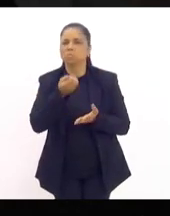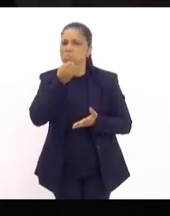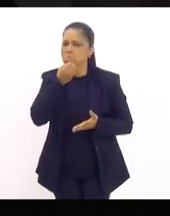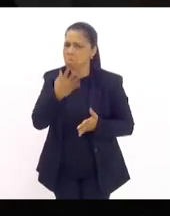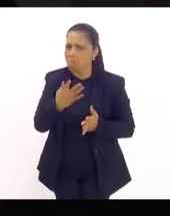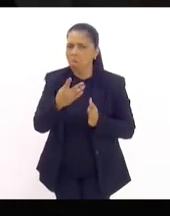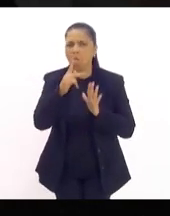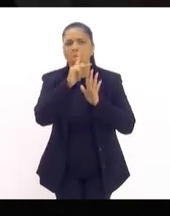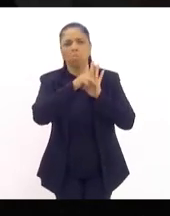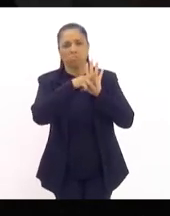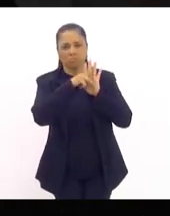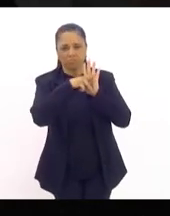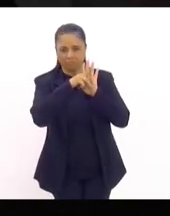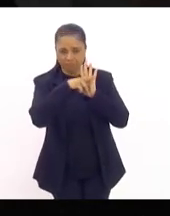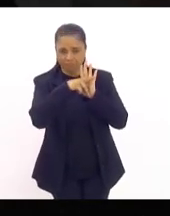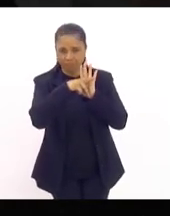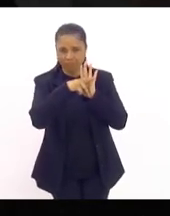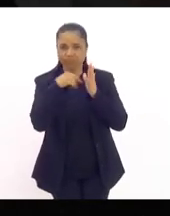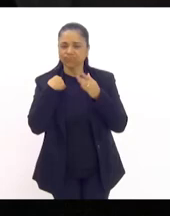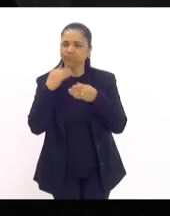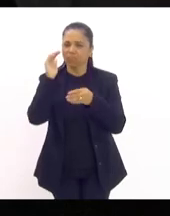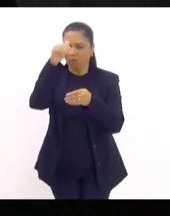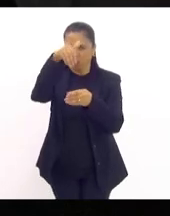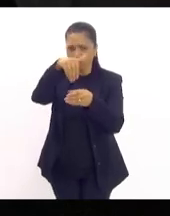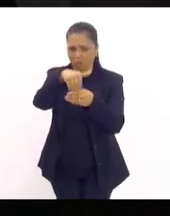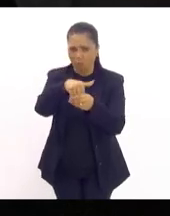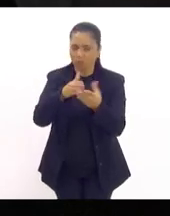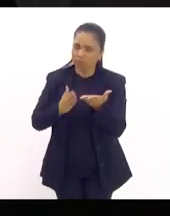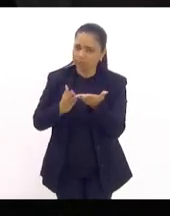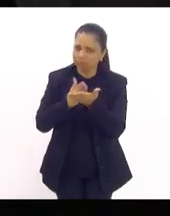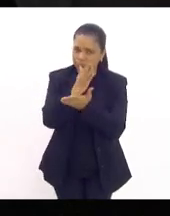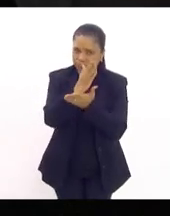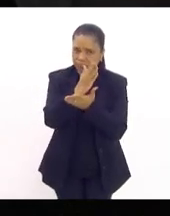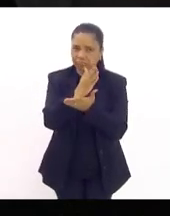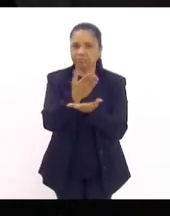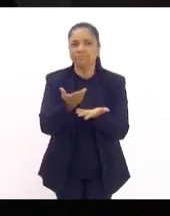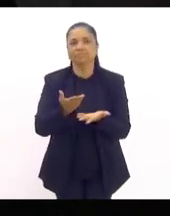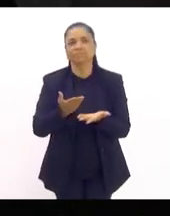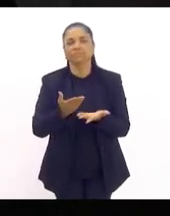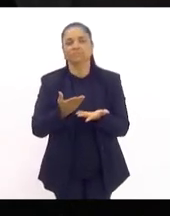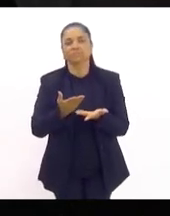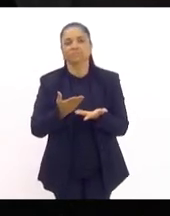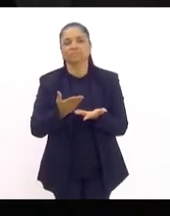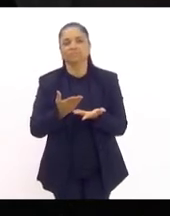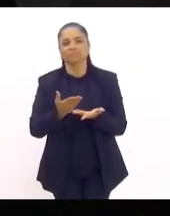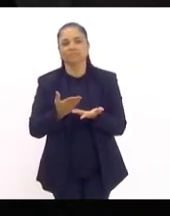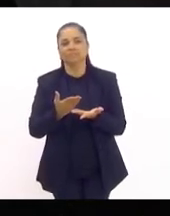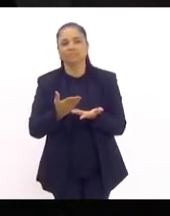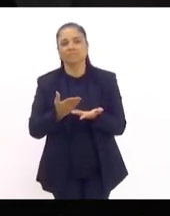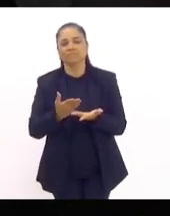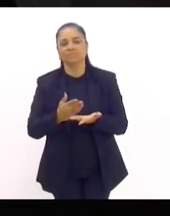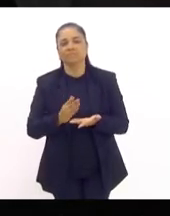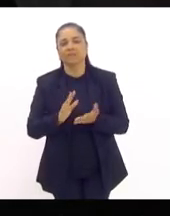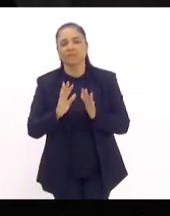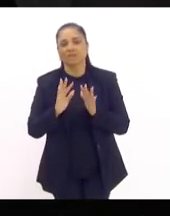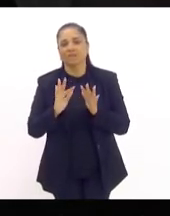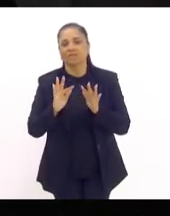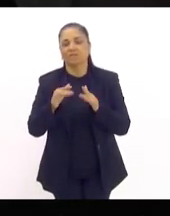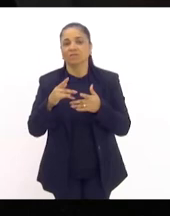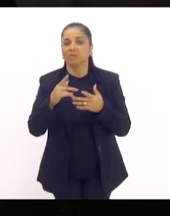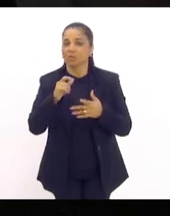projeto. Estou votando favoravelmente. Permite uma parte, deputado Luiz